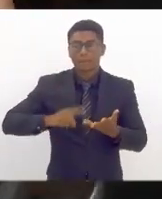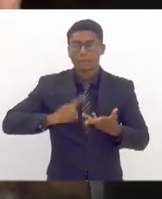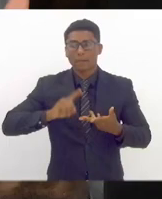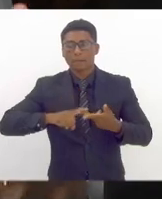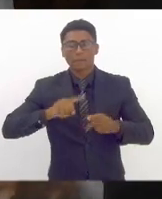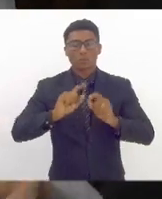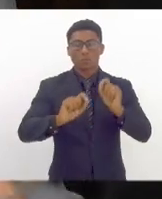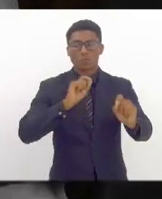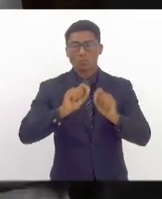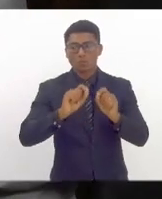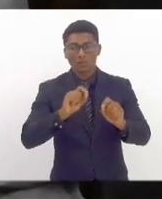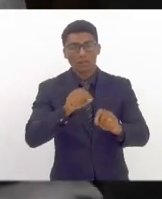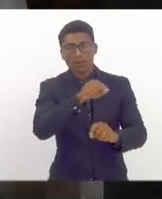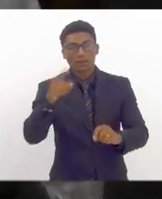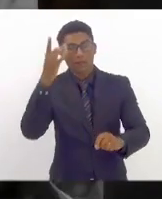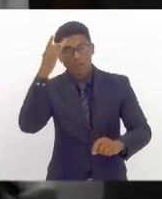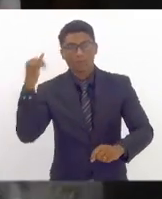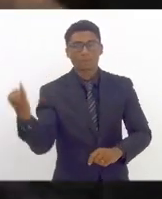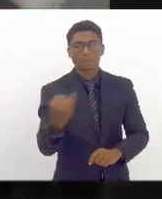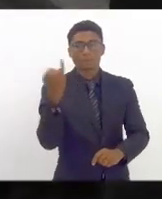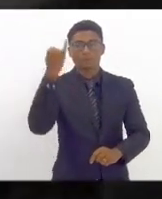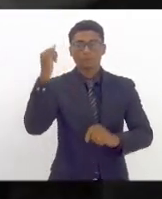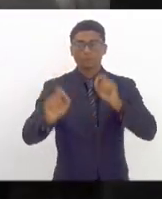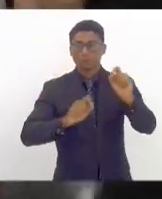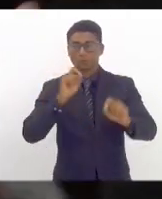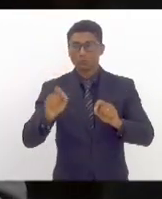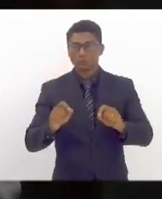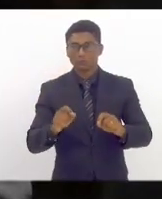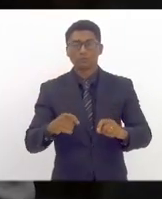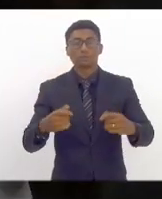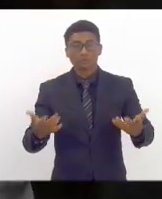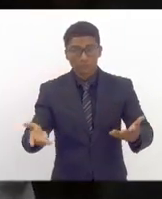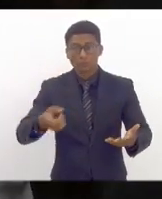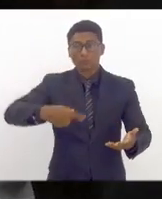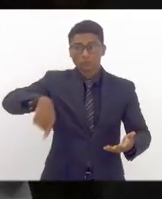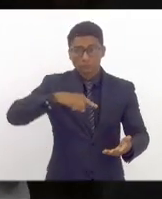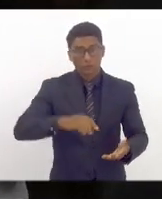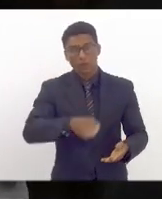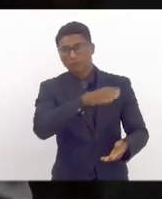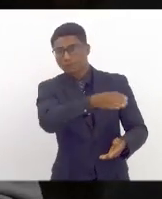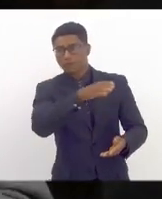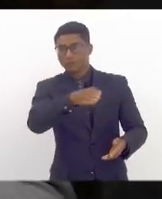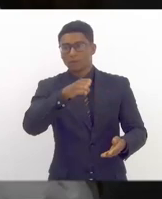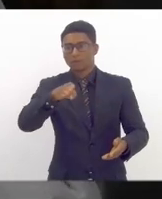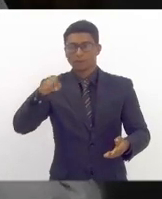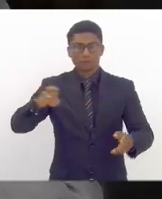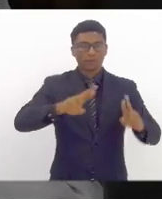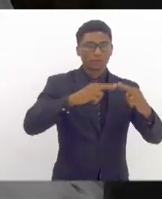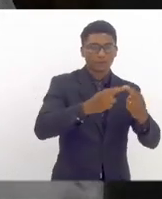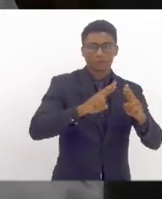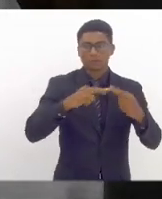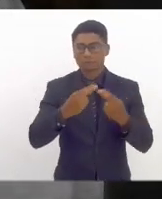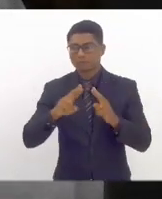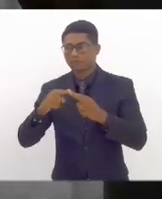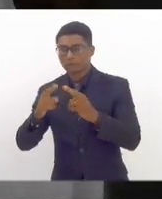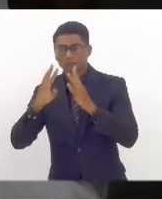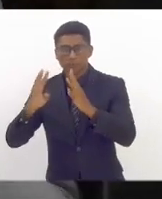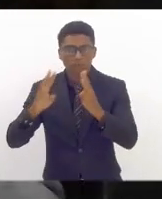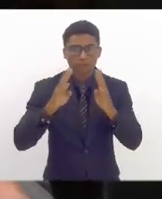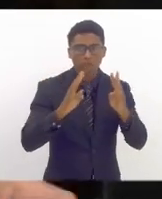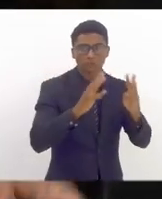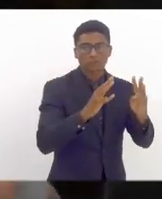que que eles achavam importante ou seja condensou tudo isto num trabalho que levou